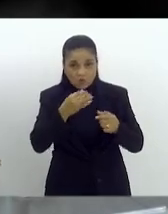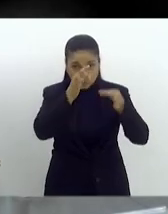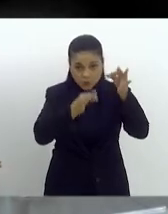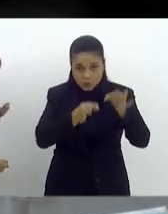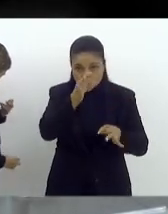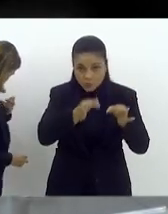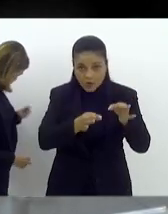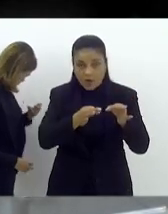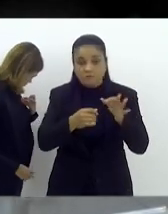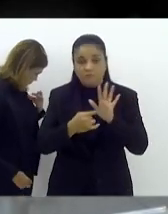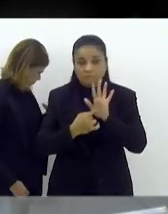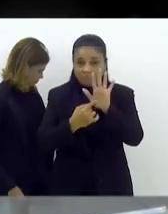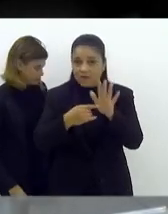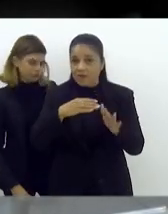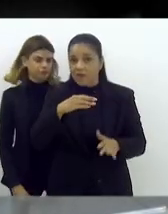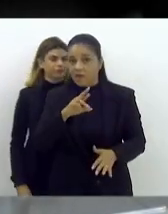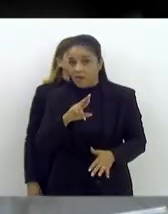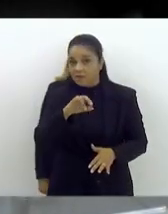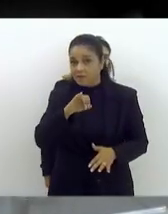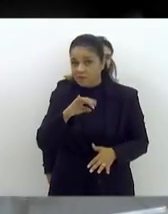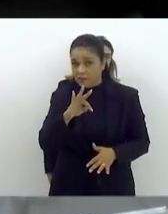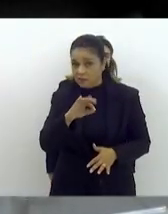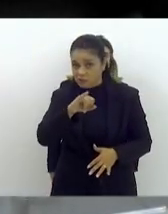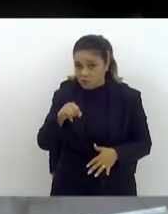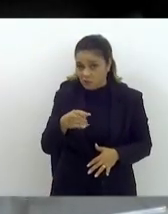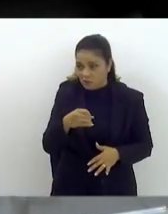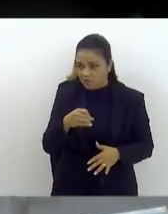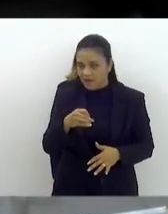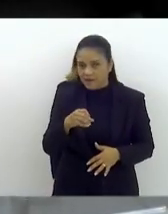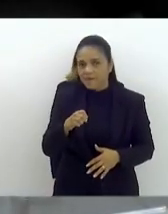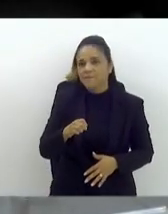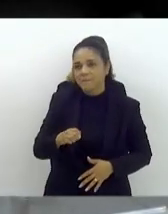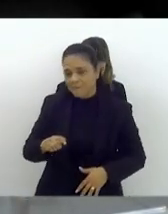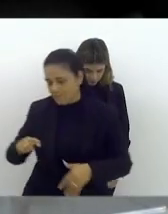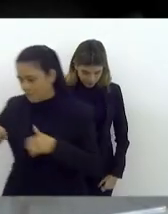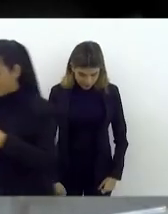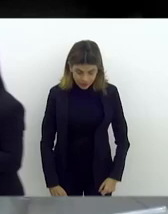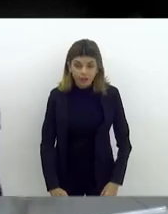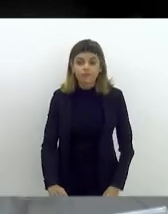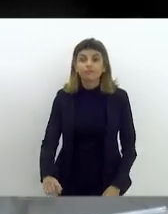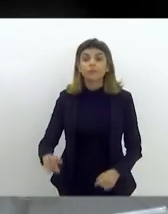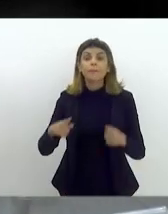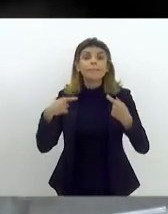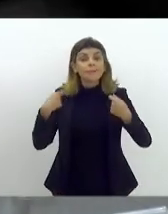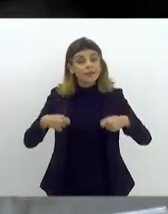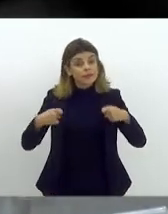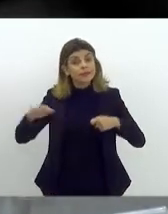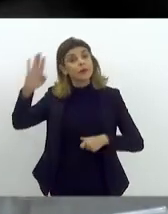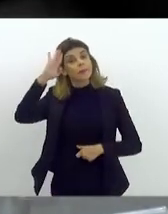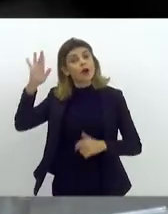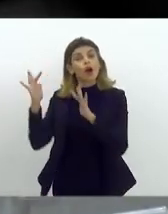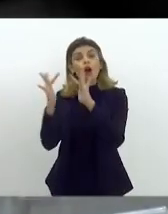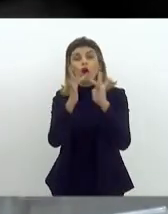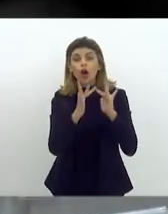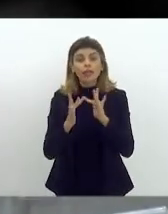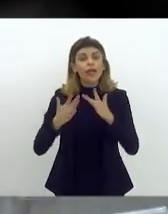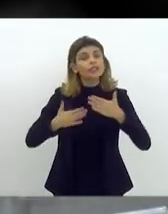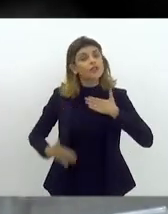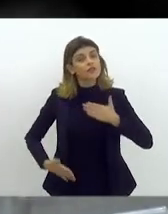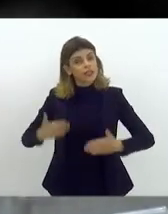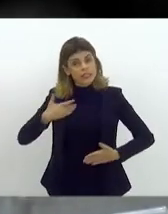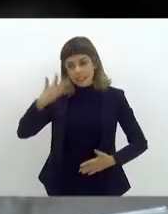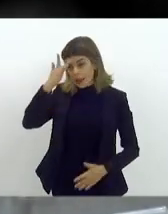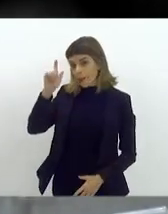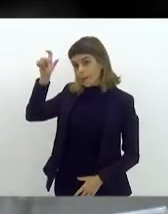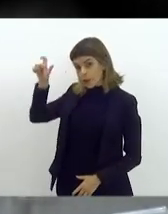conforme exposto que justamente nesse entendimento afirma-se que prescinde se desse contato físico entre